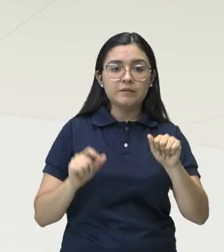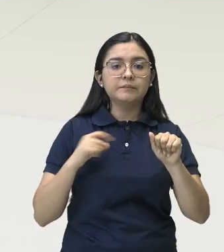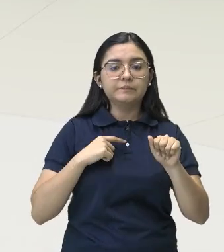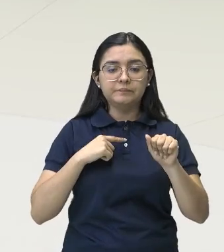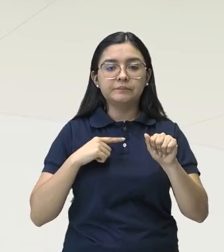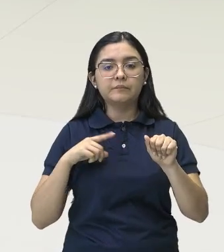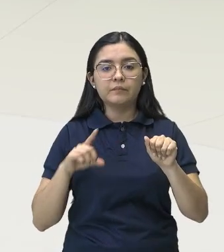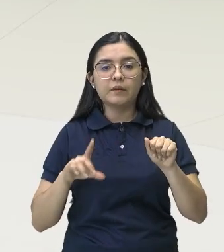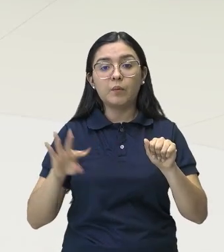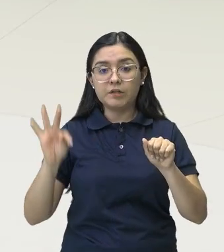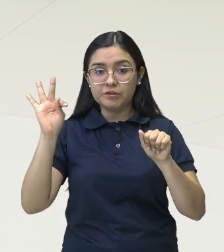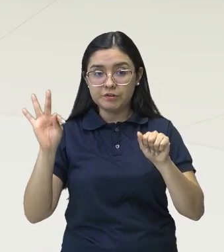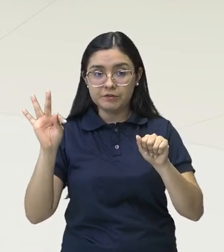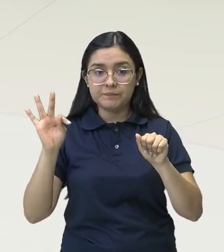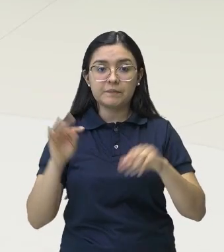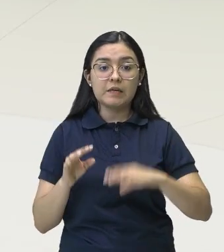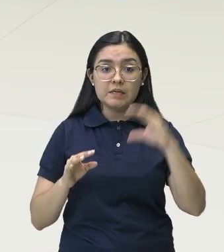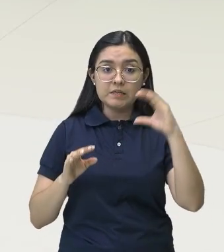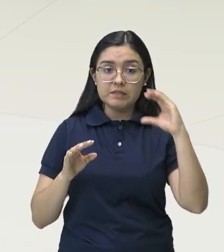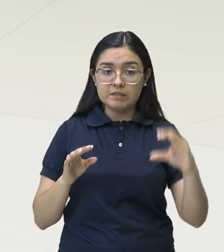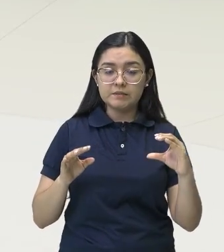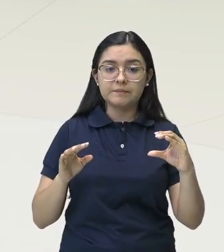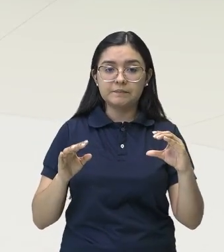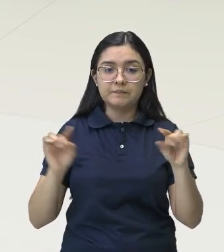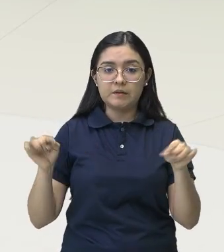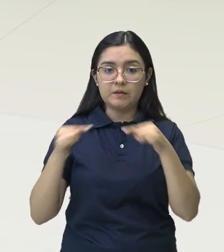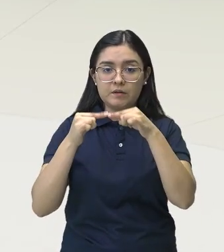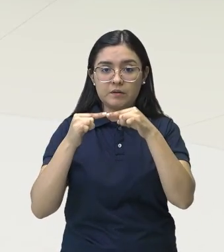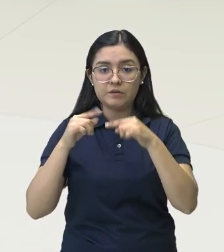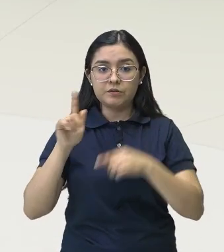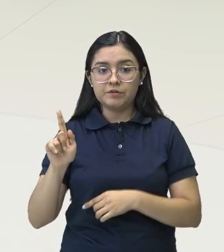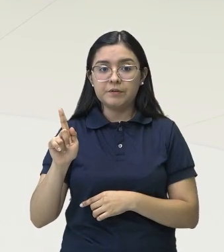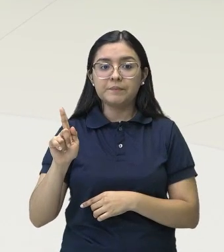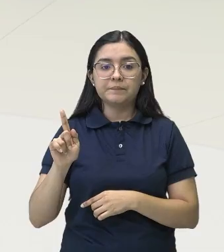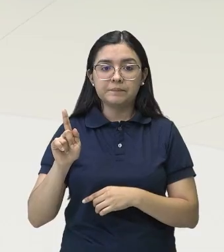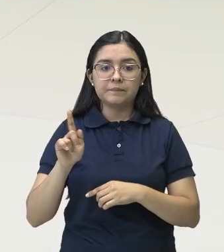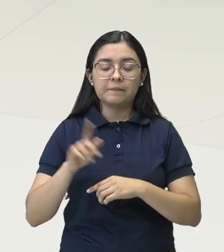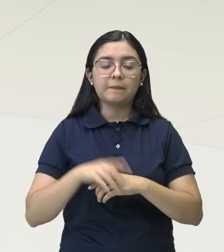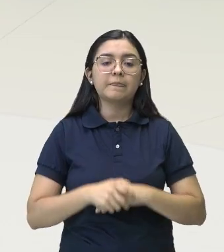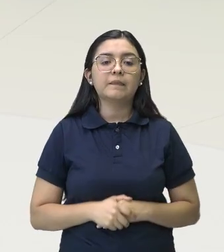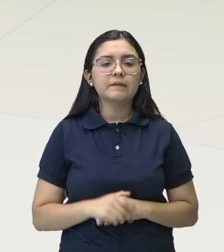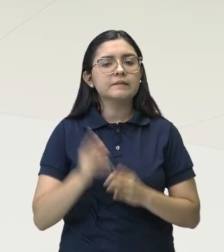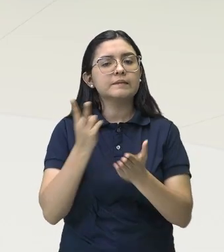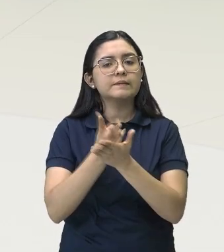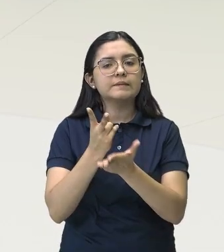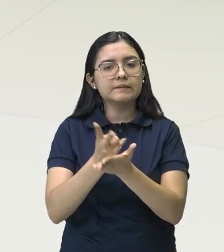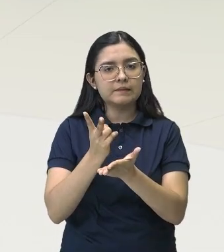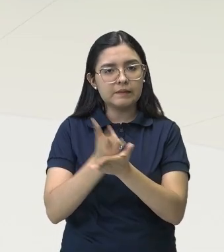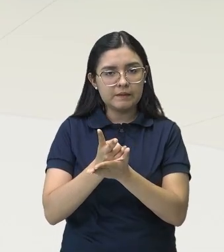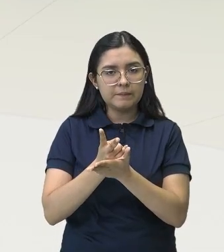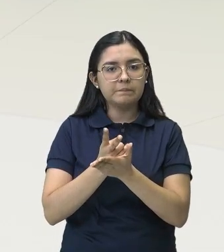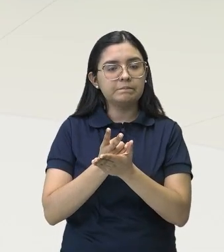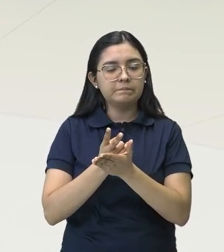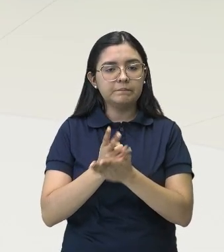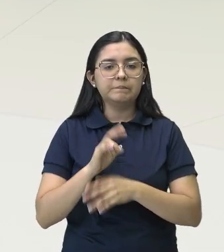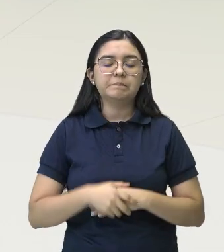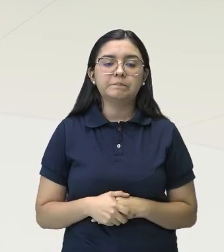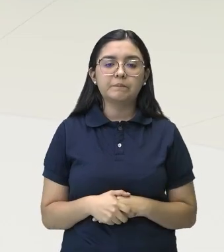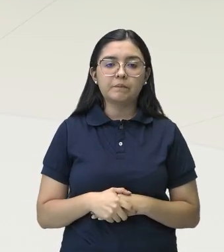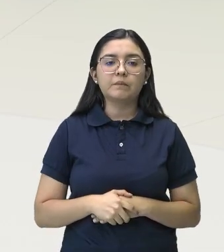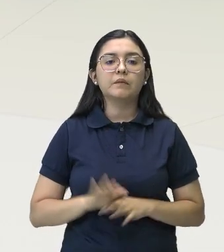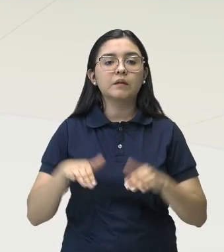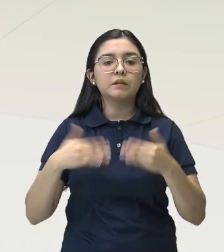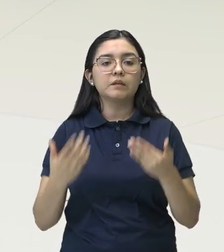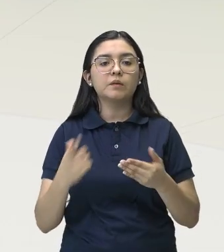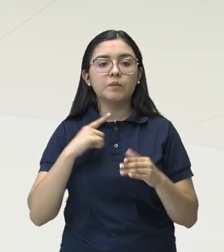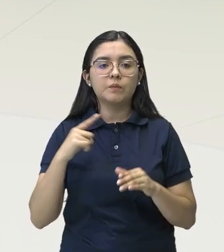com a timina, a citosina vai se parear com a guanina, né? Sempre isso é uma regra, né? E